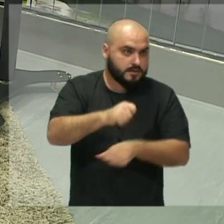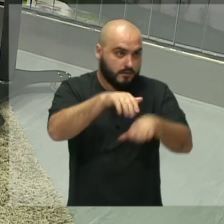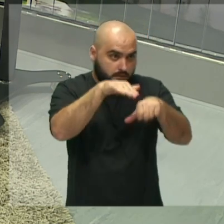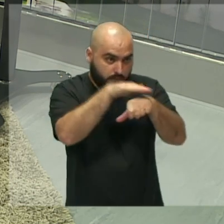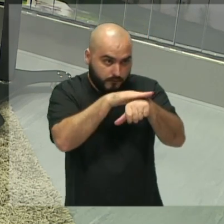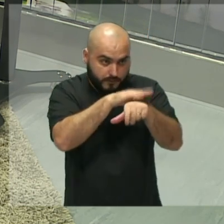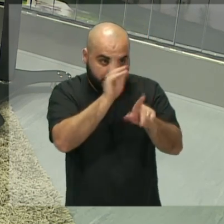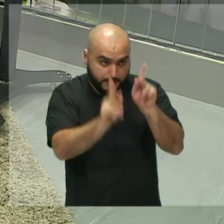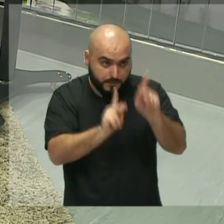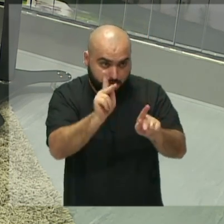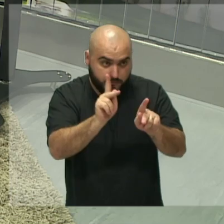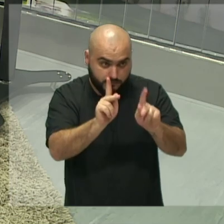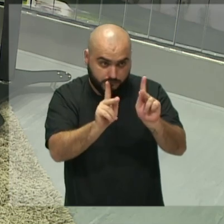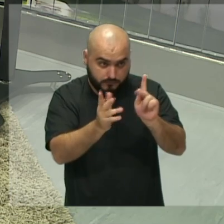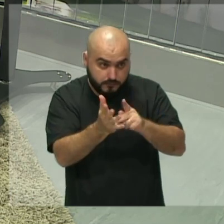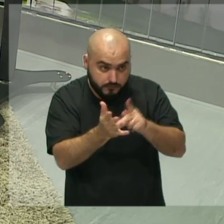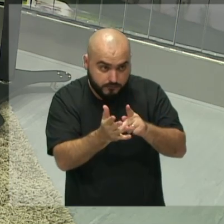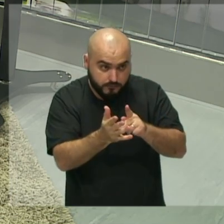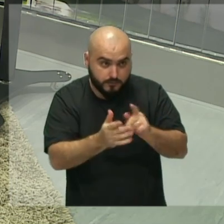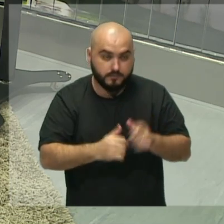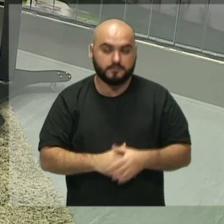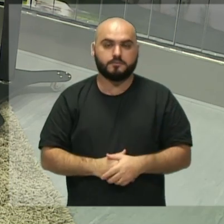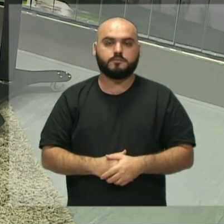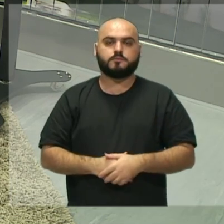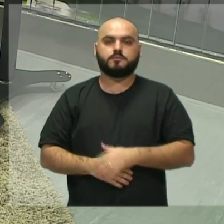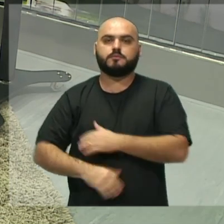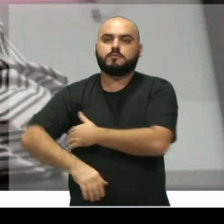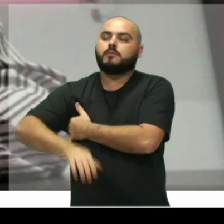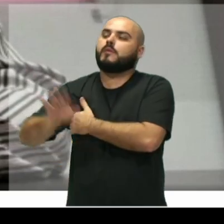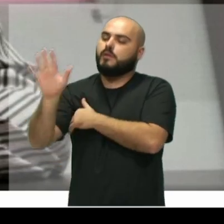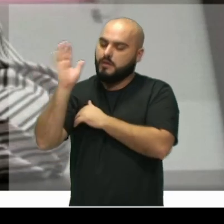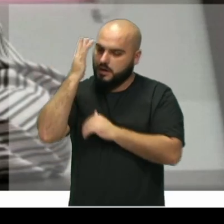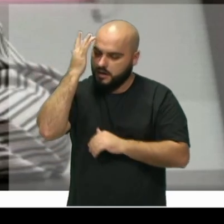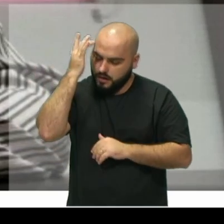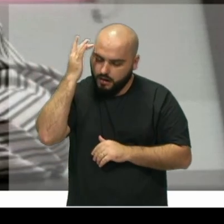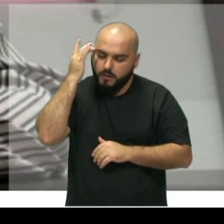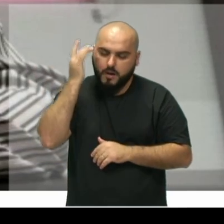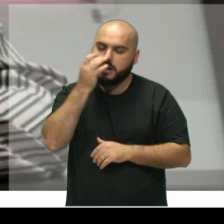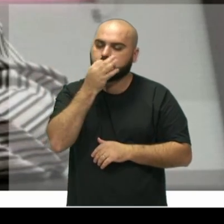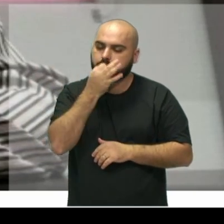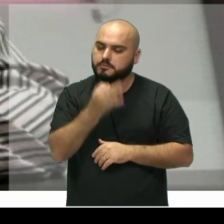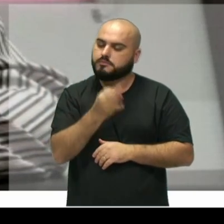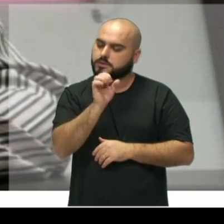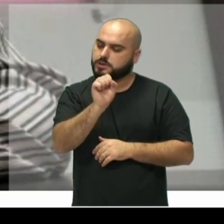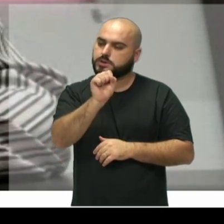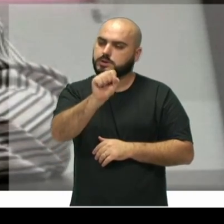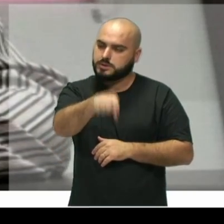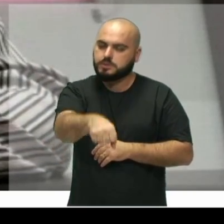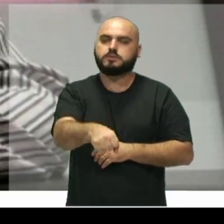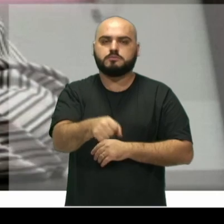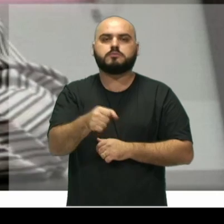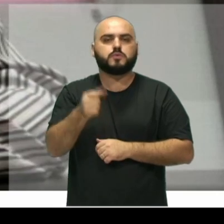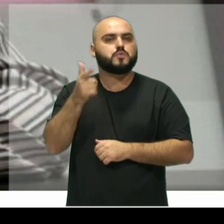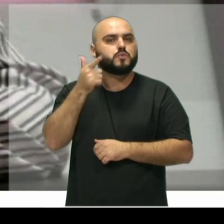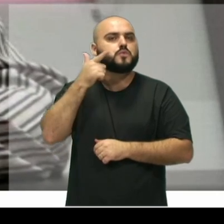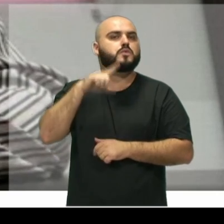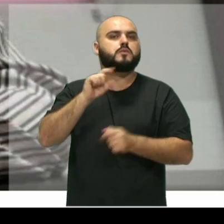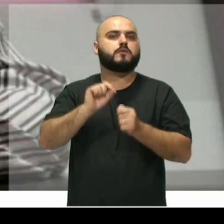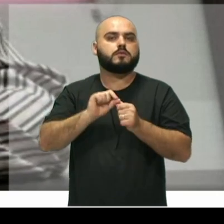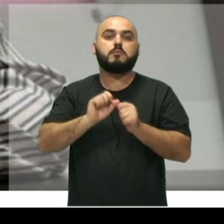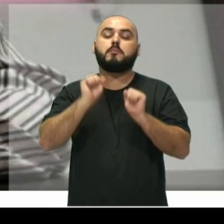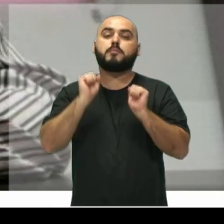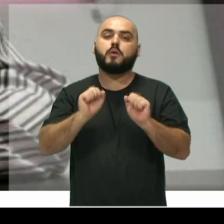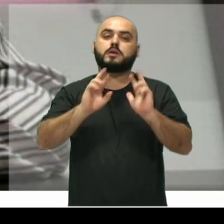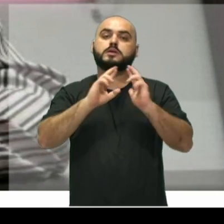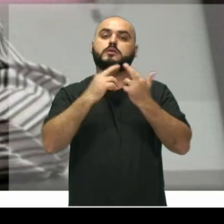É viável isso? Eu entendo que é viável, sim, Maurício, é adequado. Na verdade, pode ser uma audiência pública,